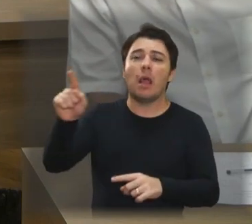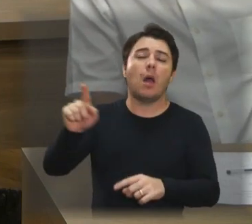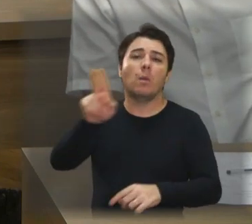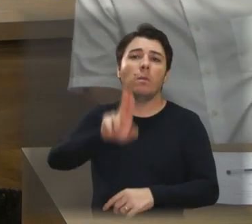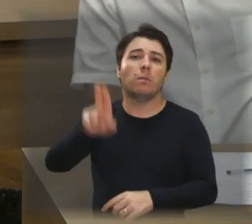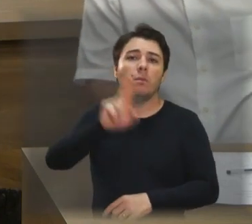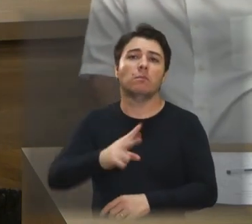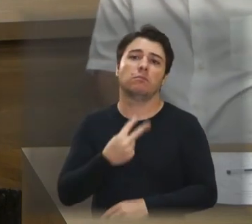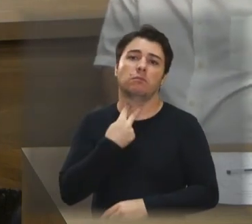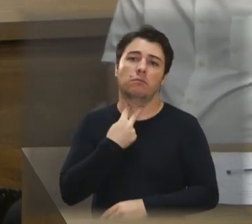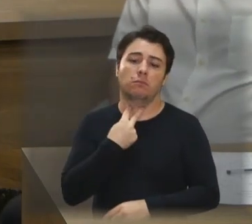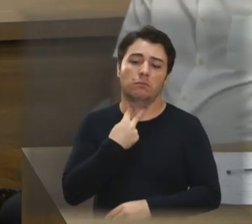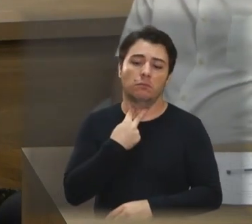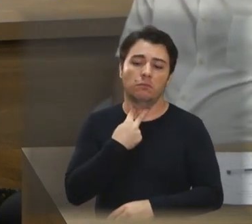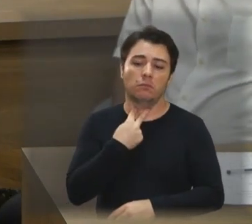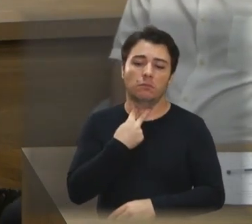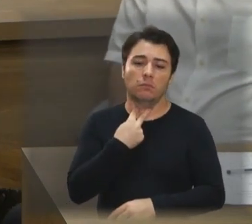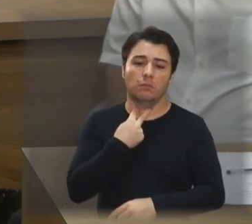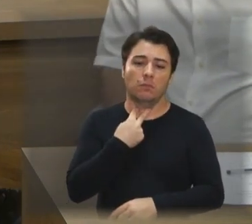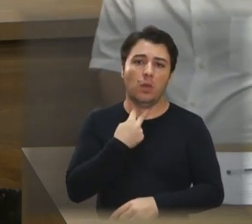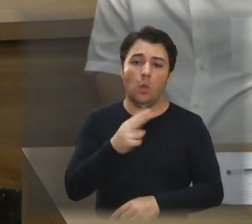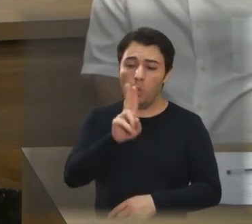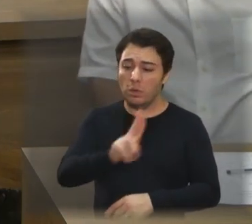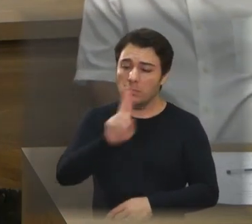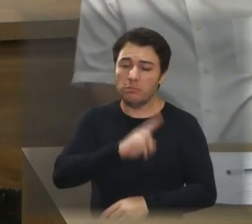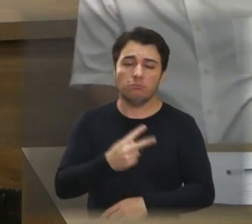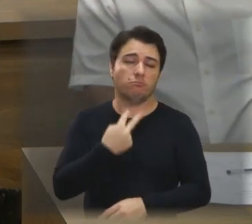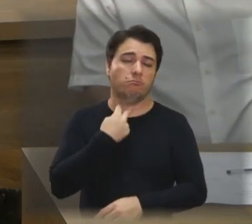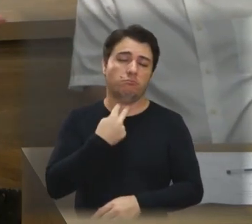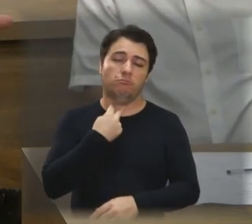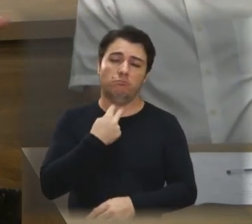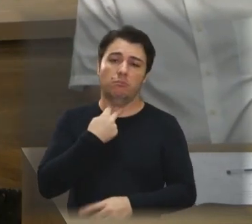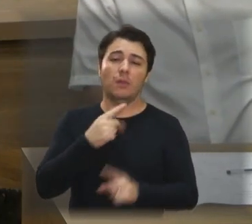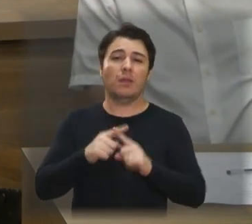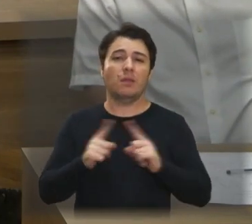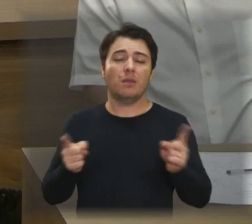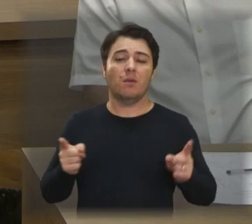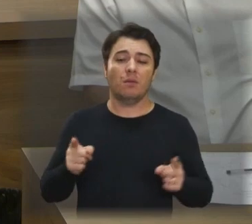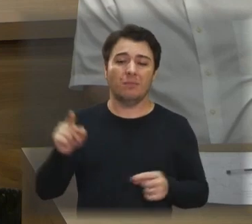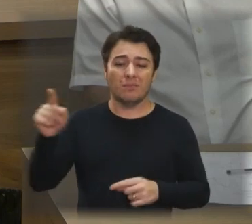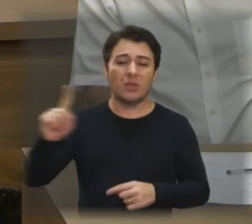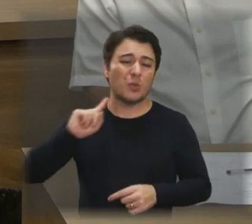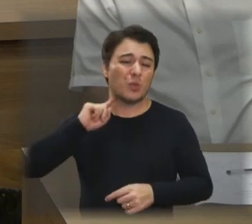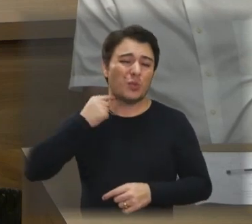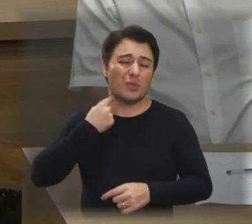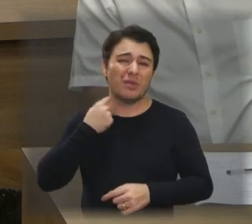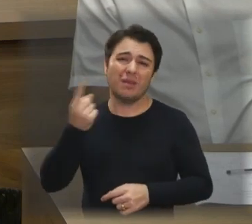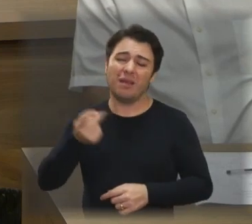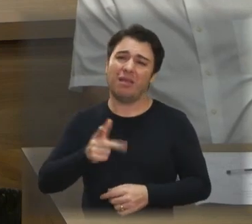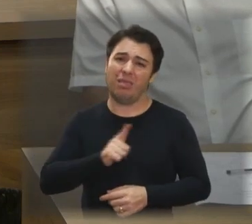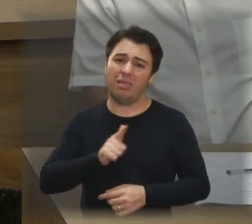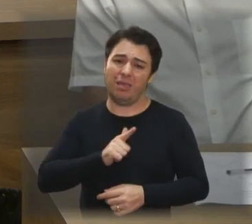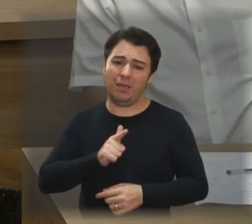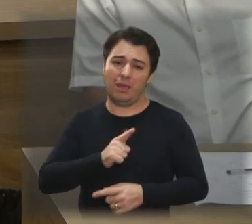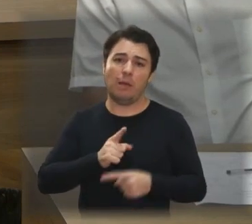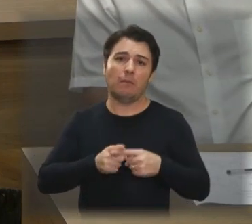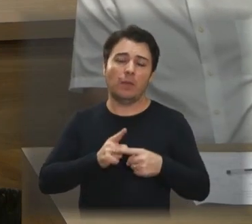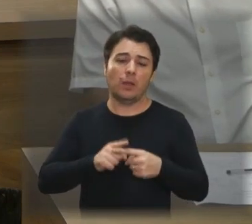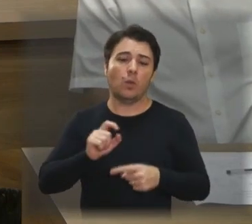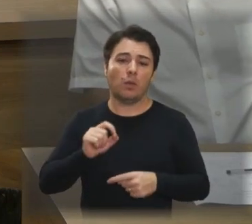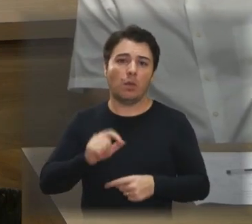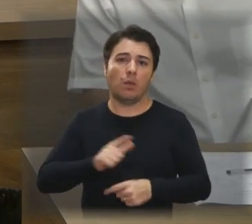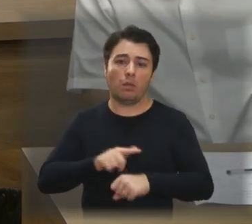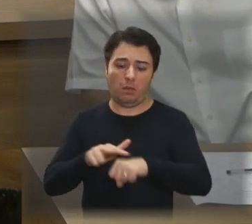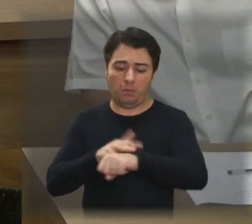não pode usar Tá certo não pode usufruir e fica uma sujeira aquilo que o Santana falou você